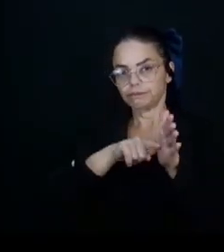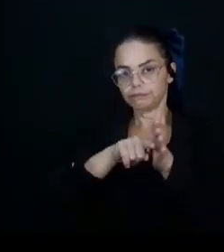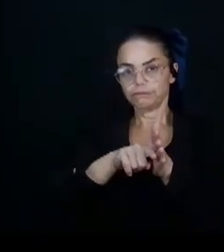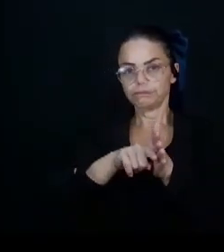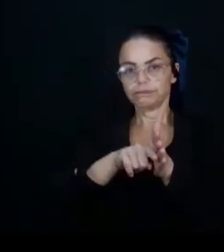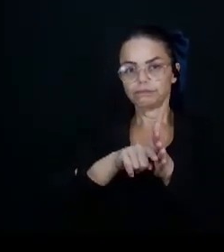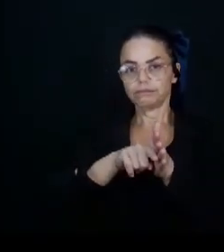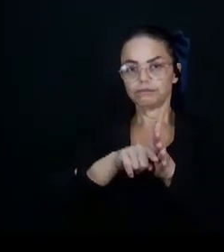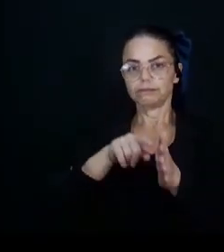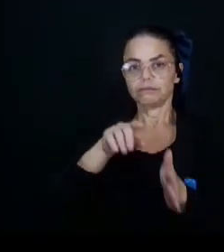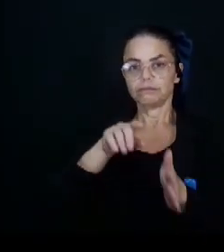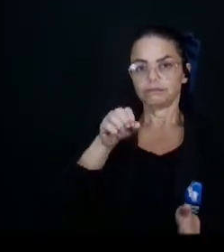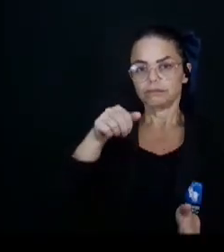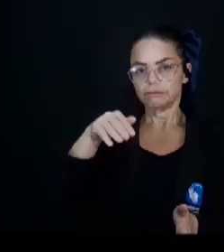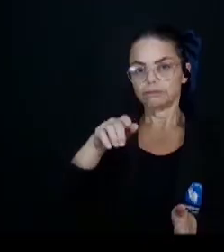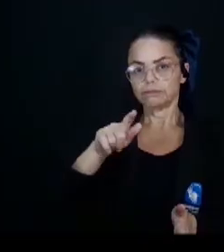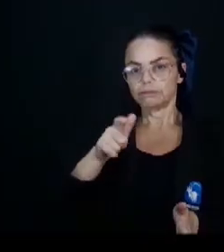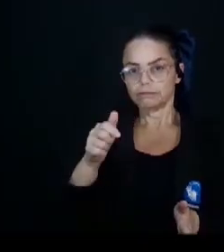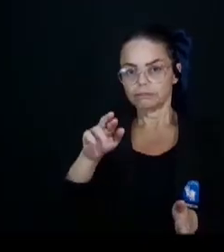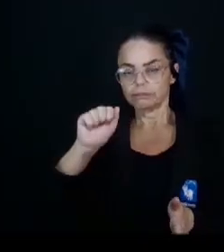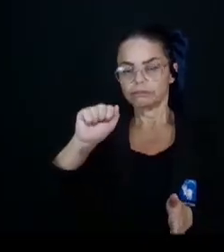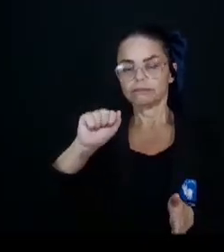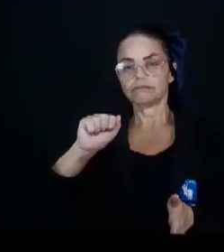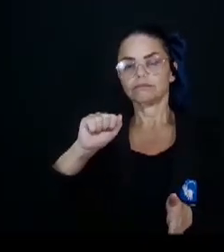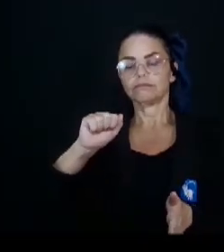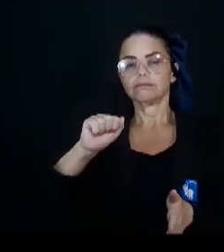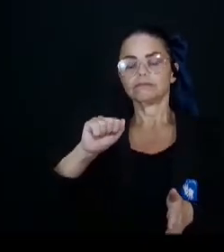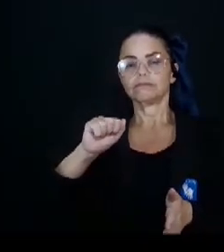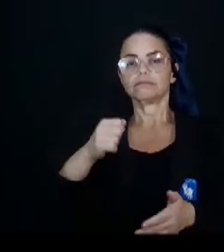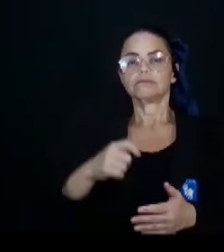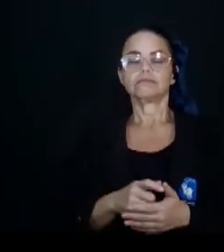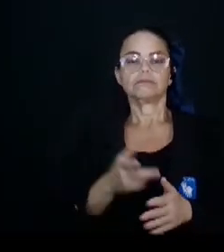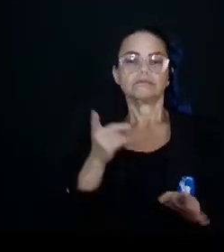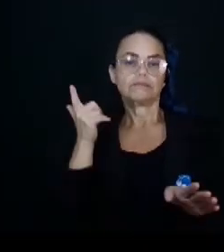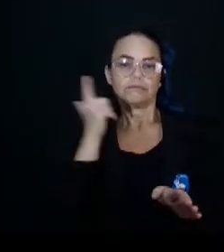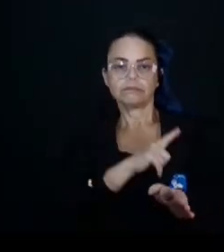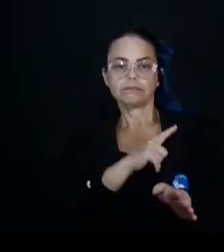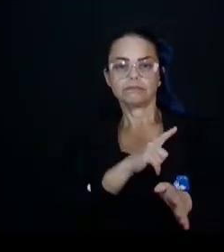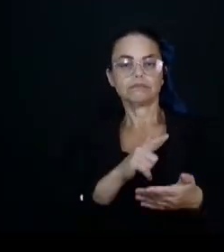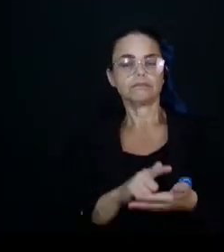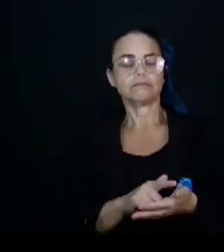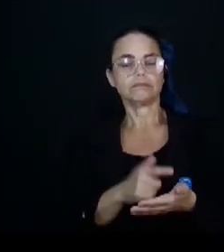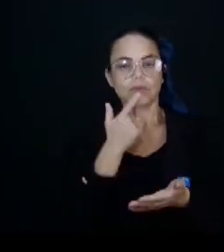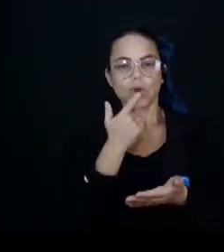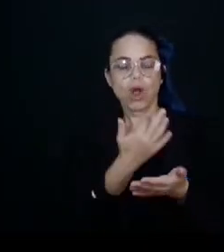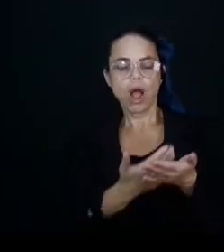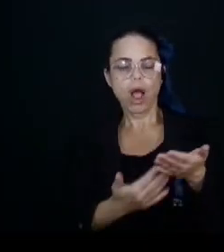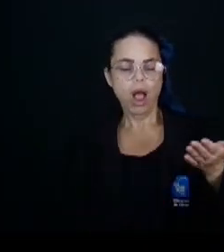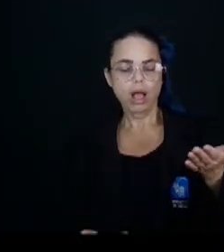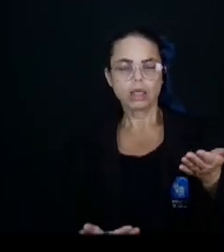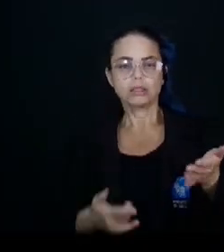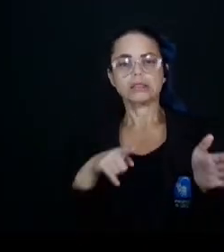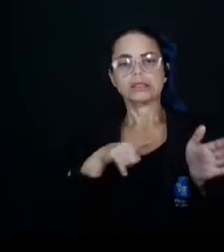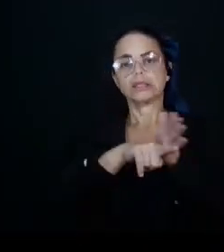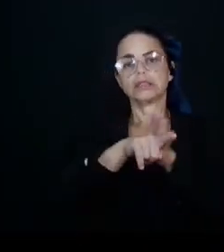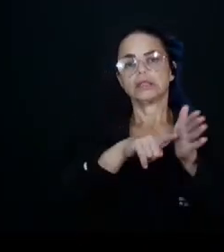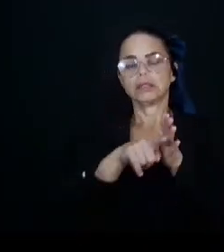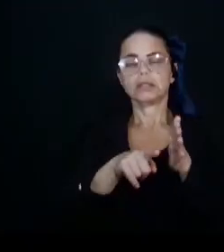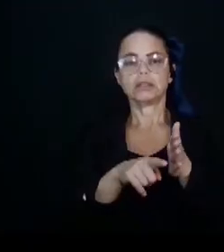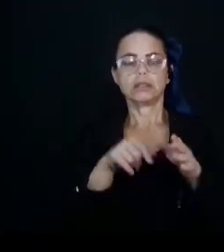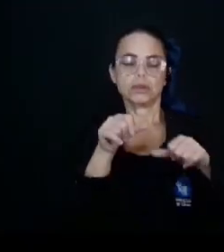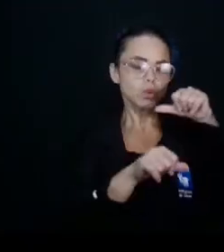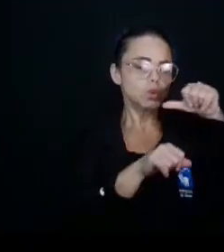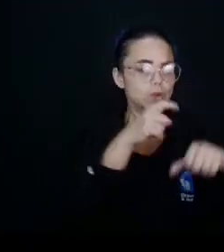hemograma. E aí, dentro desse exame, a gente consegue detectar algumas alterações que fazem o médico pensar em leucemia